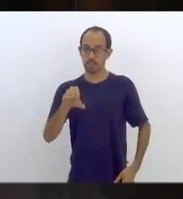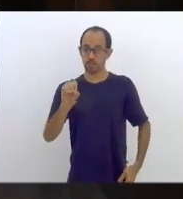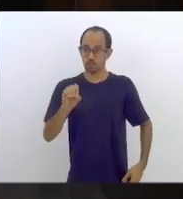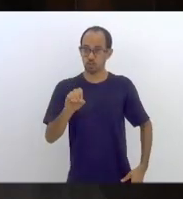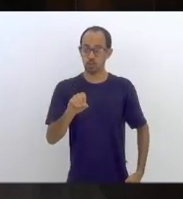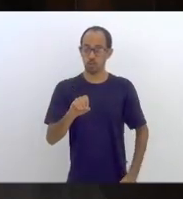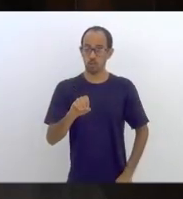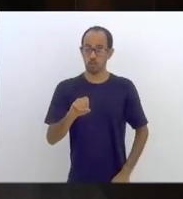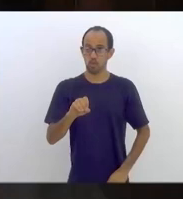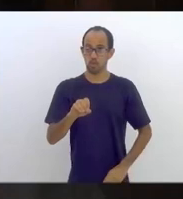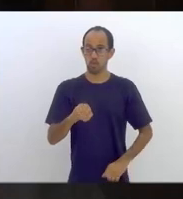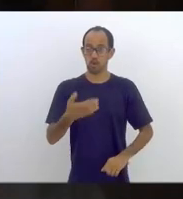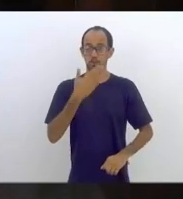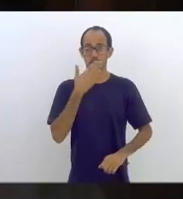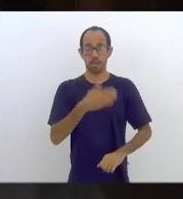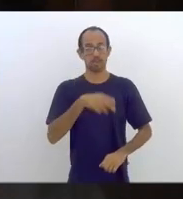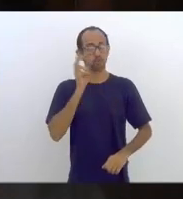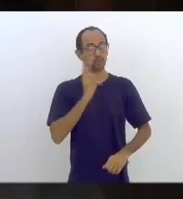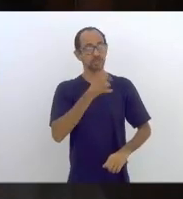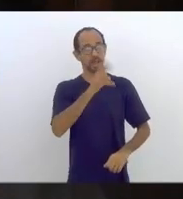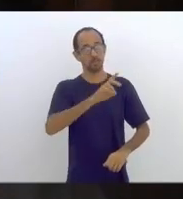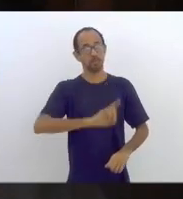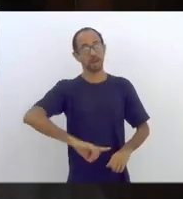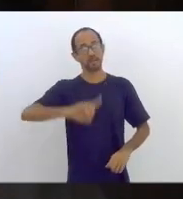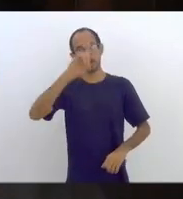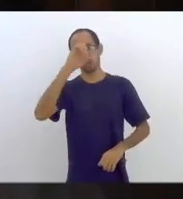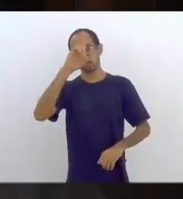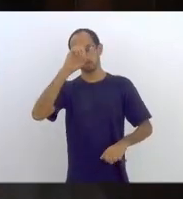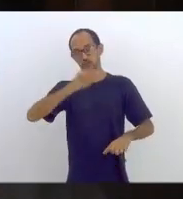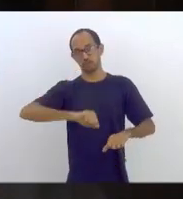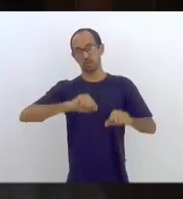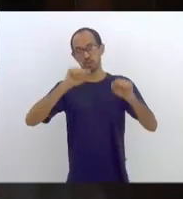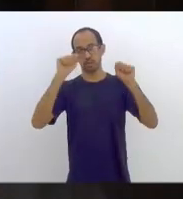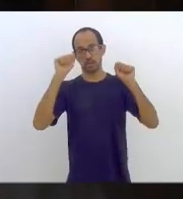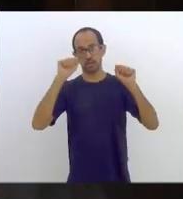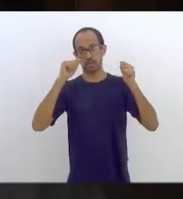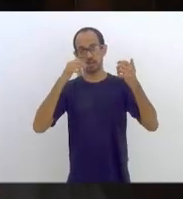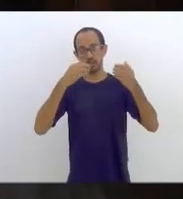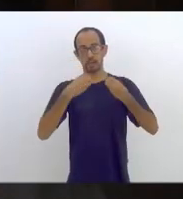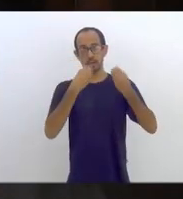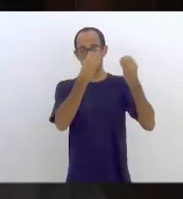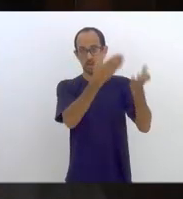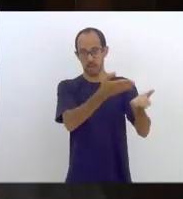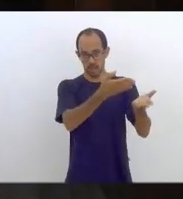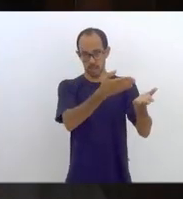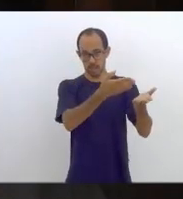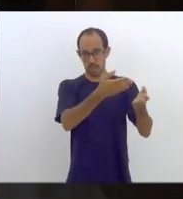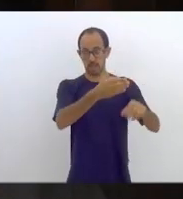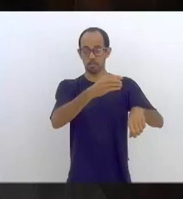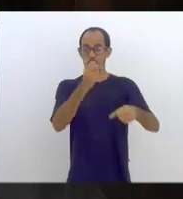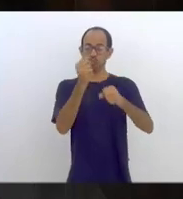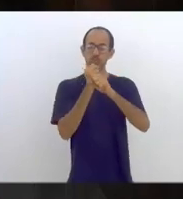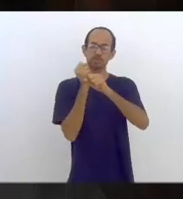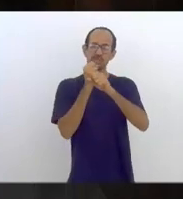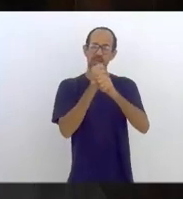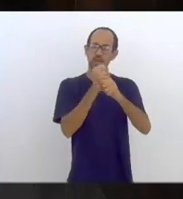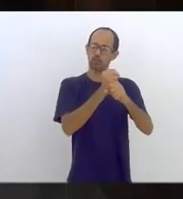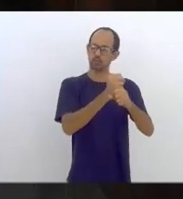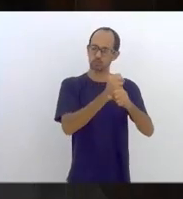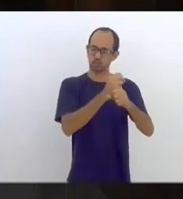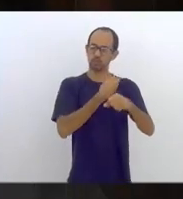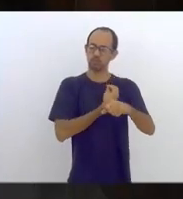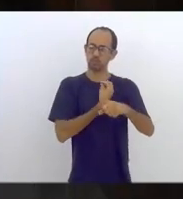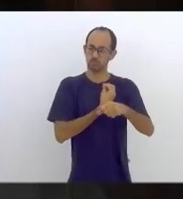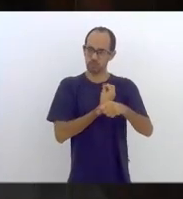eu peço sempre a Deus para que lhe dê ainda bastante tempo nesse mundo para